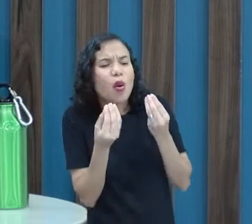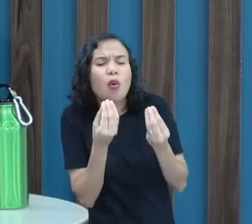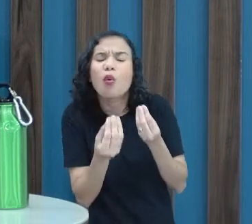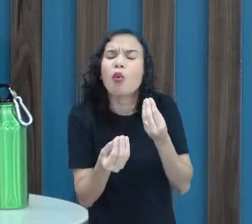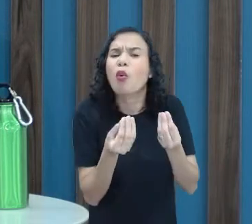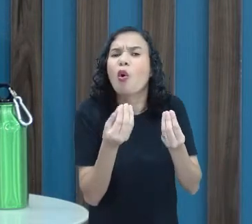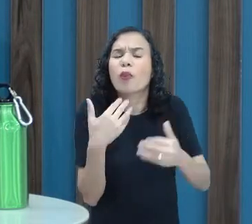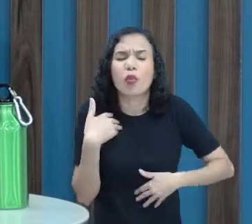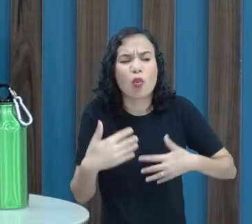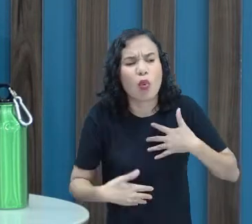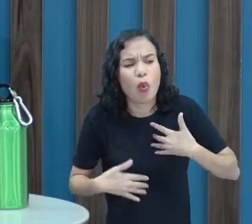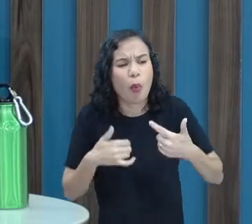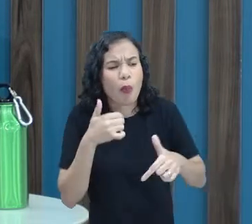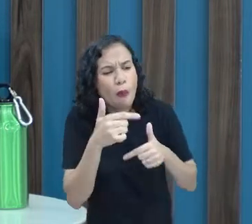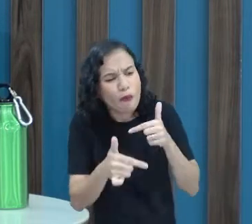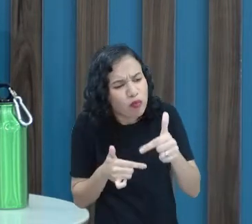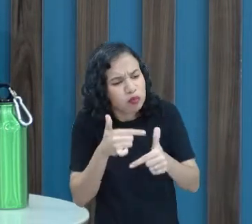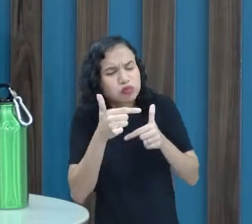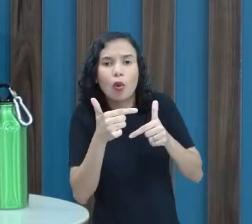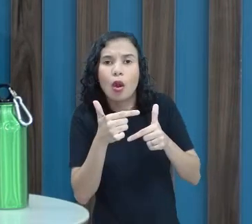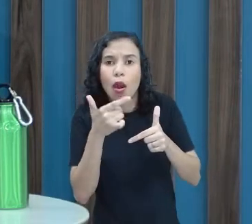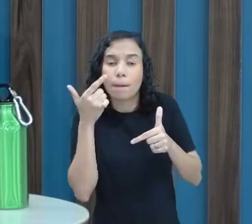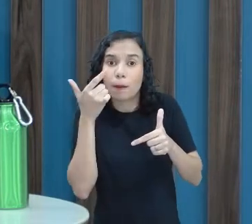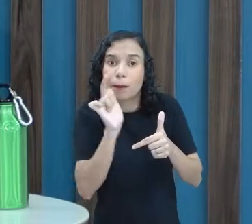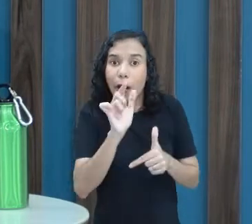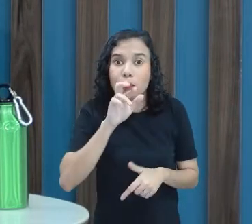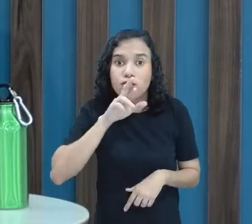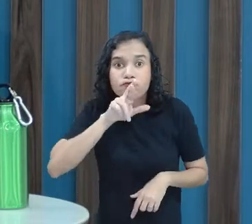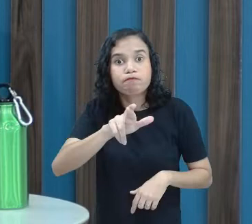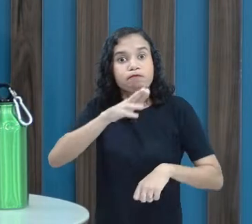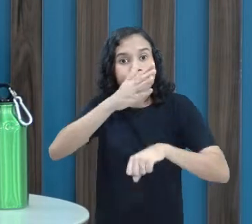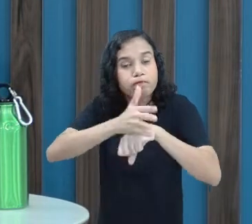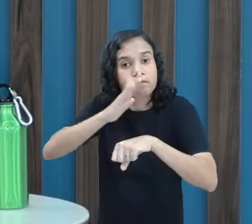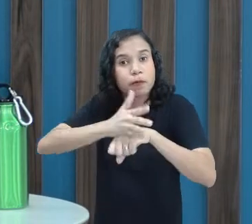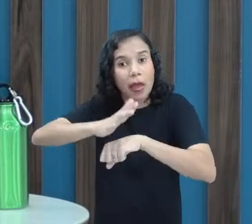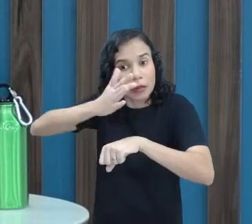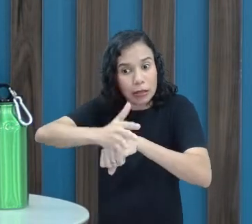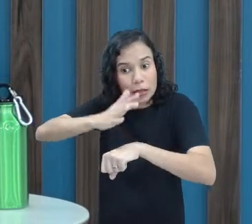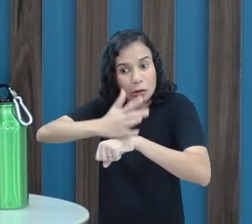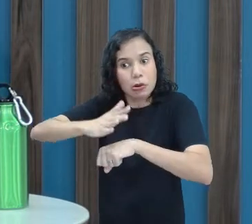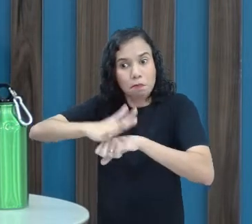organismo funciona para que tenha uma resposta eficiente